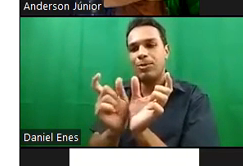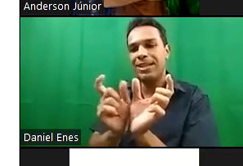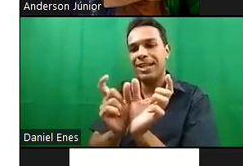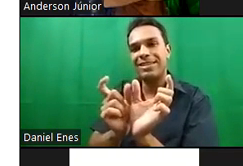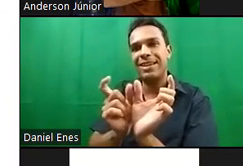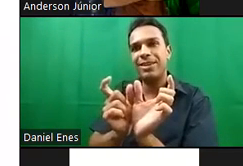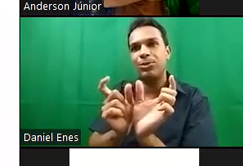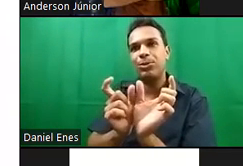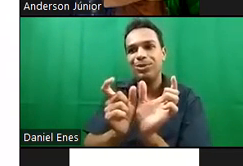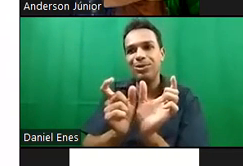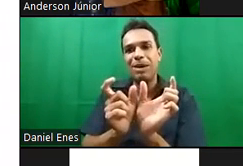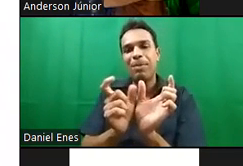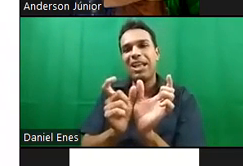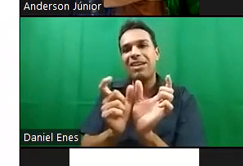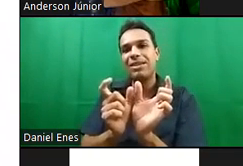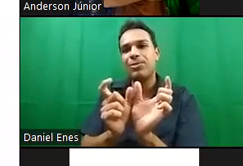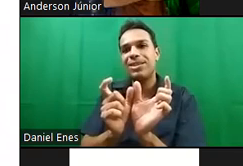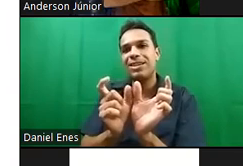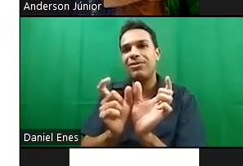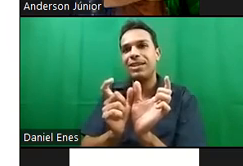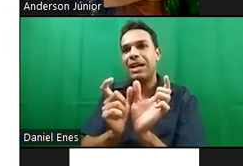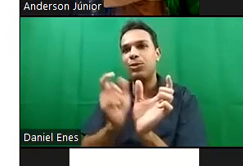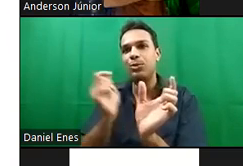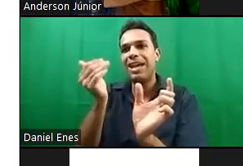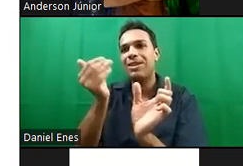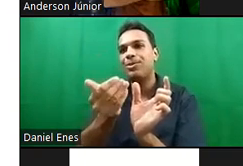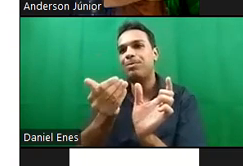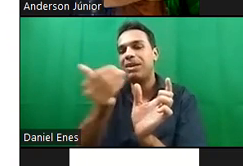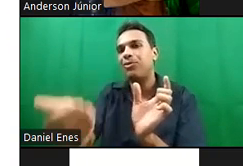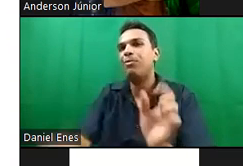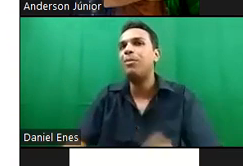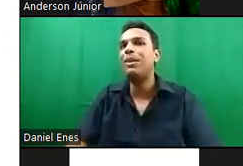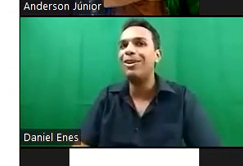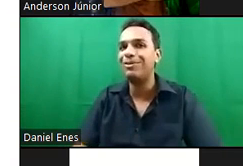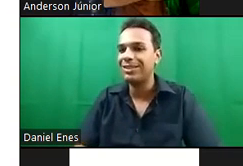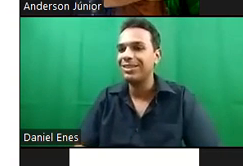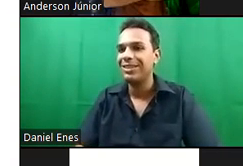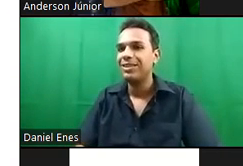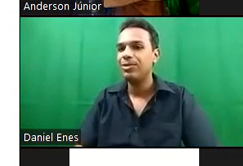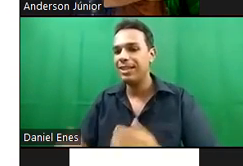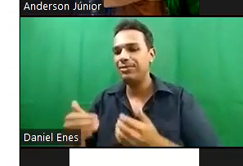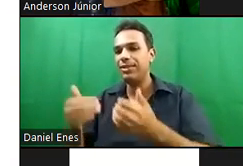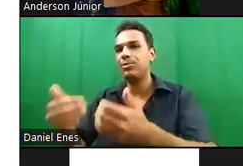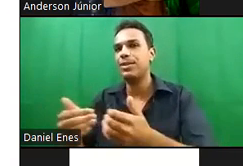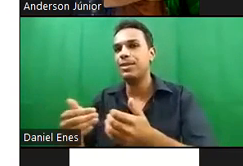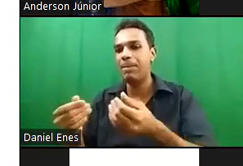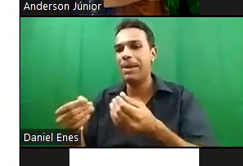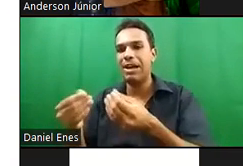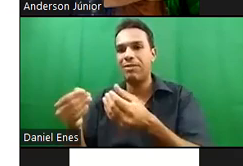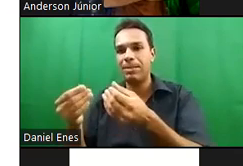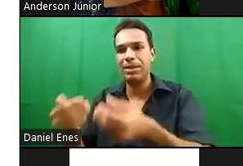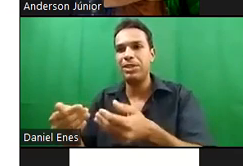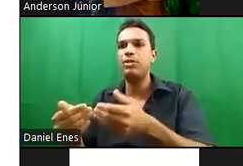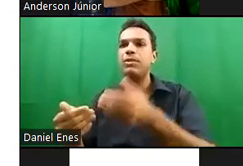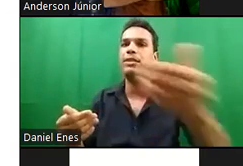uma coisinha, acrescento uma palavra com significado numérico para formar uma nova. Estou derivando, usando uma